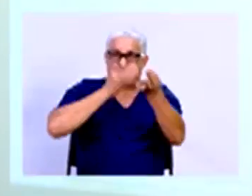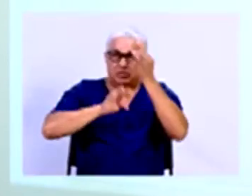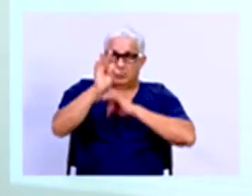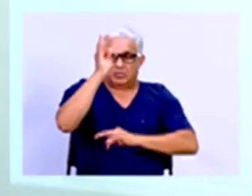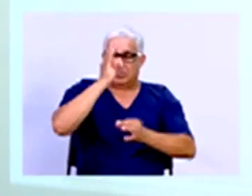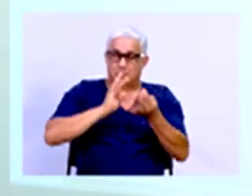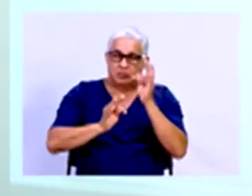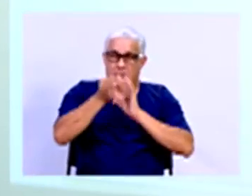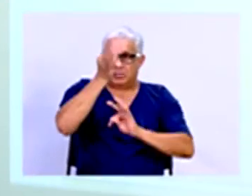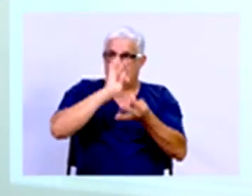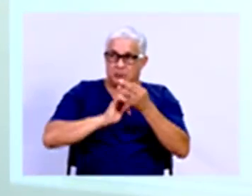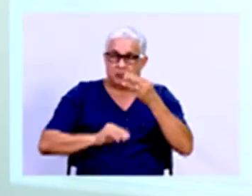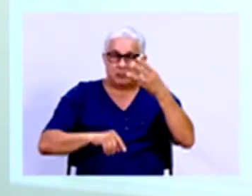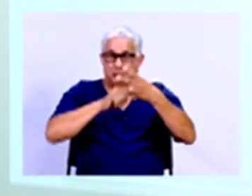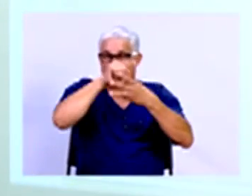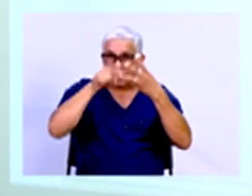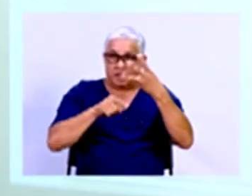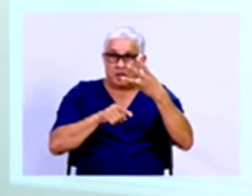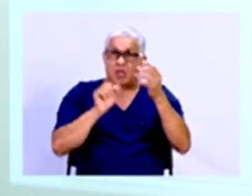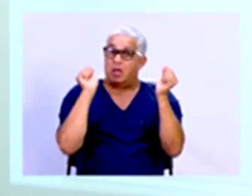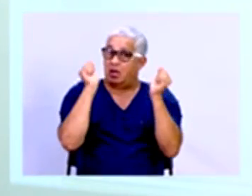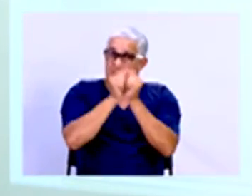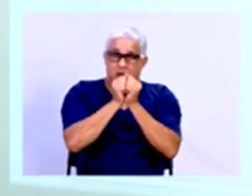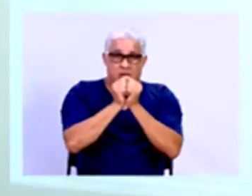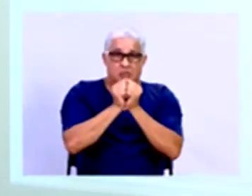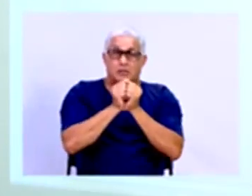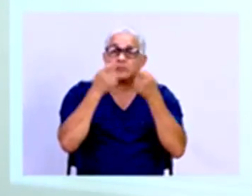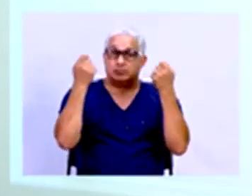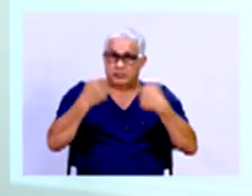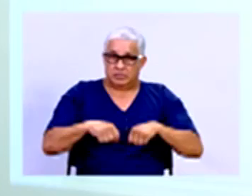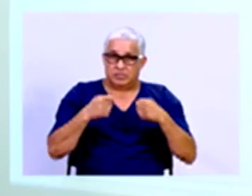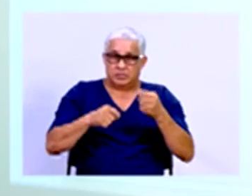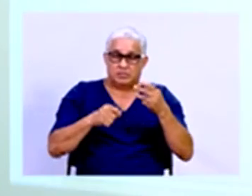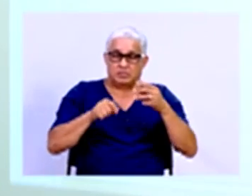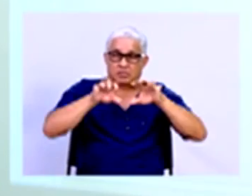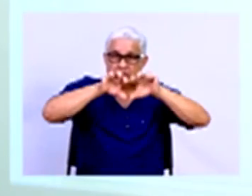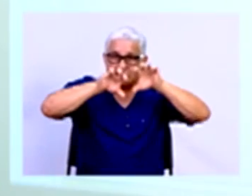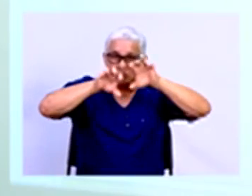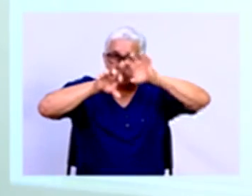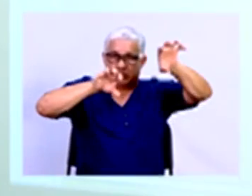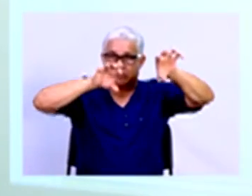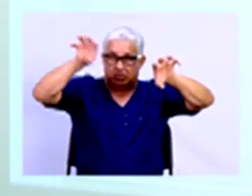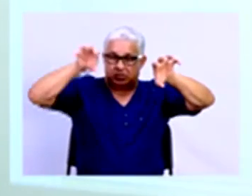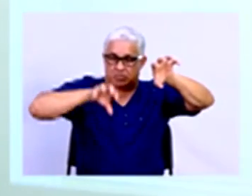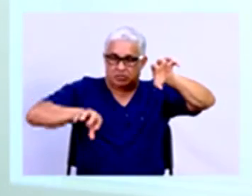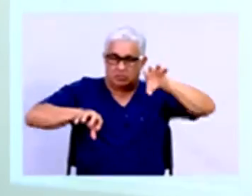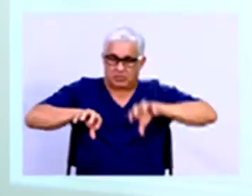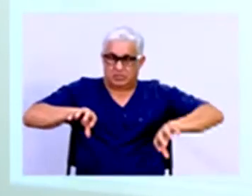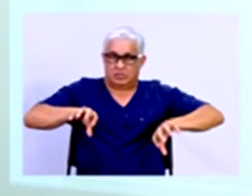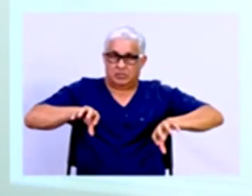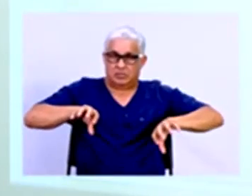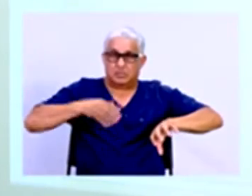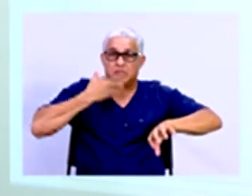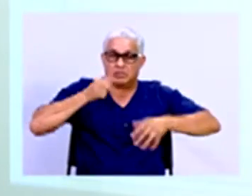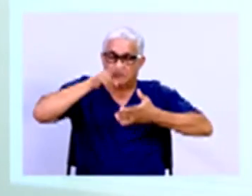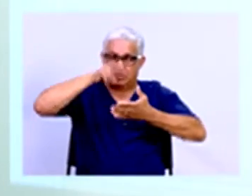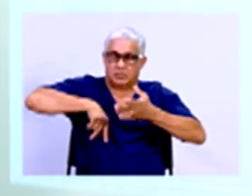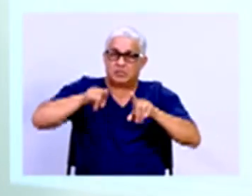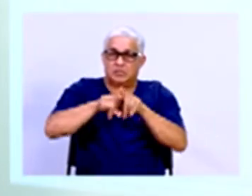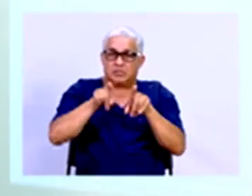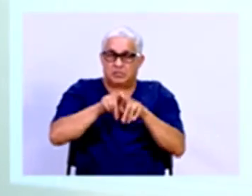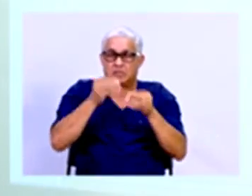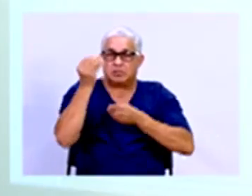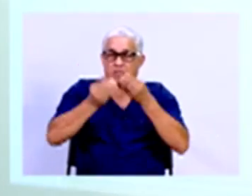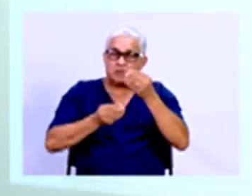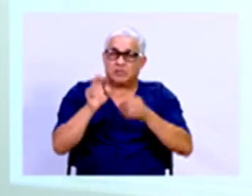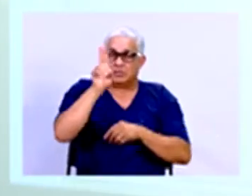3, só que falamos de todas elas juntas. Né? Precisamos separá-las para ficar de melhor leitura e melhor manutenção. Como que a gente utiliza